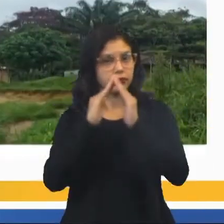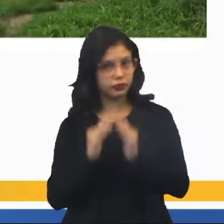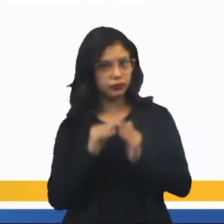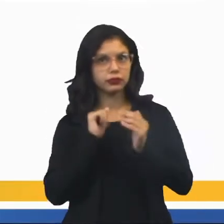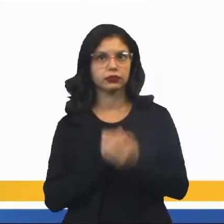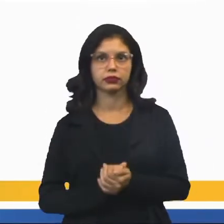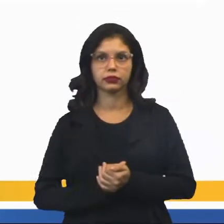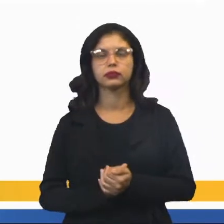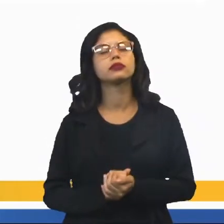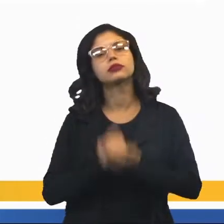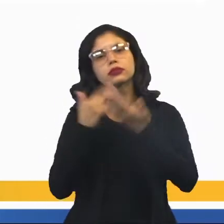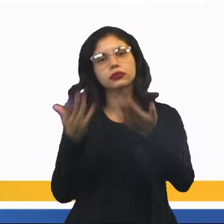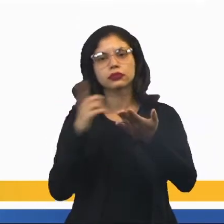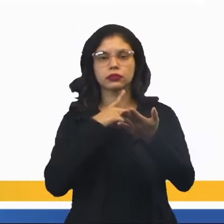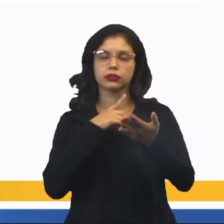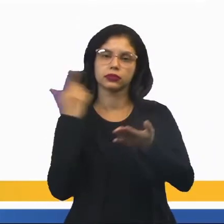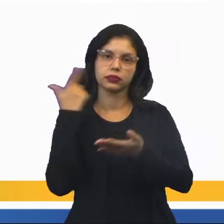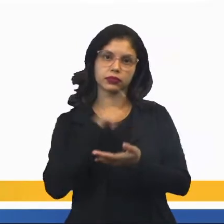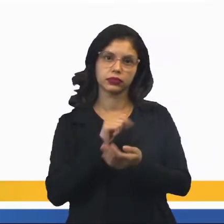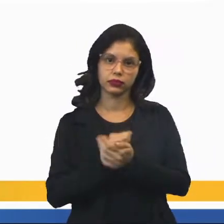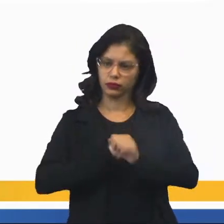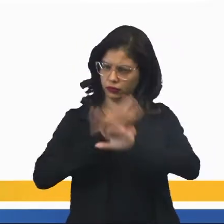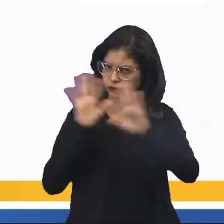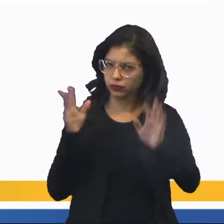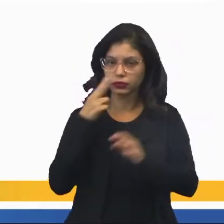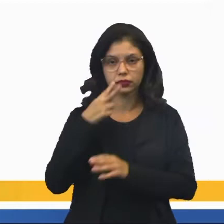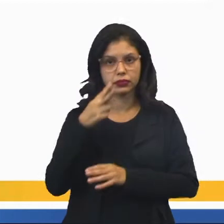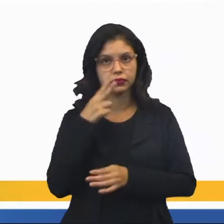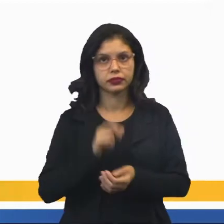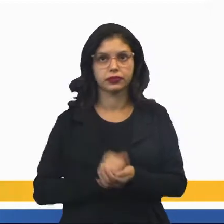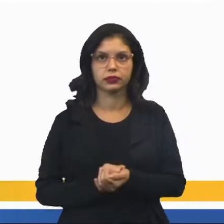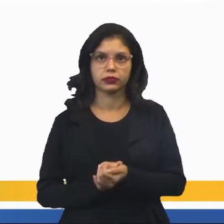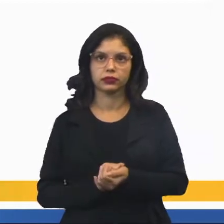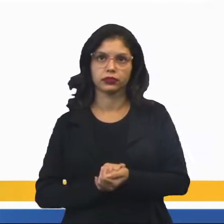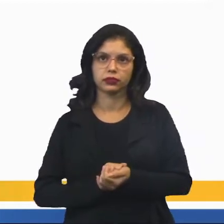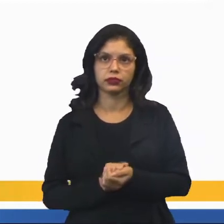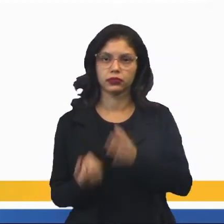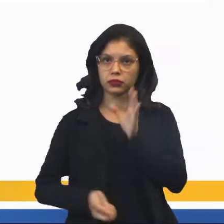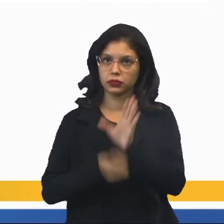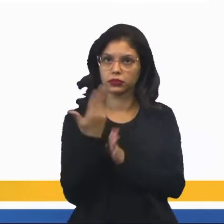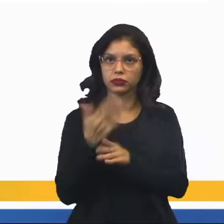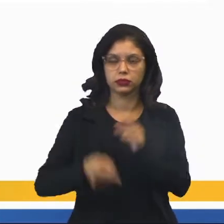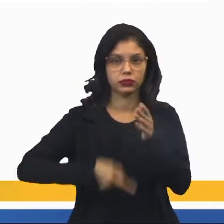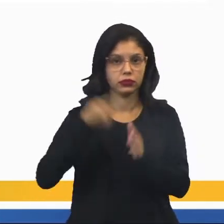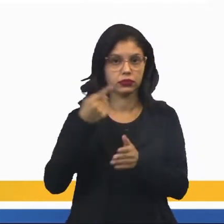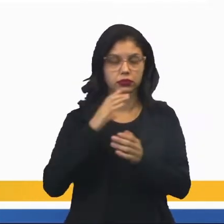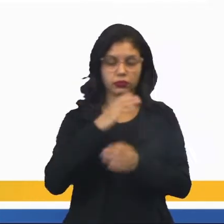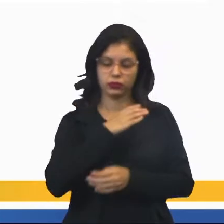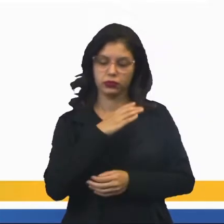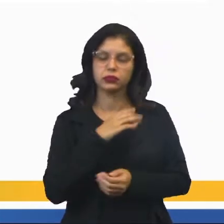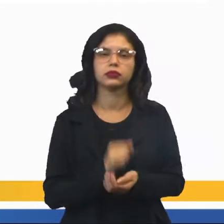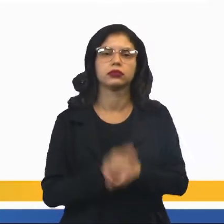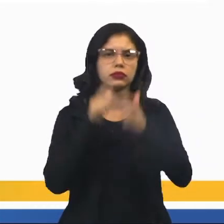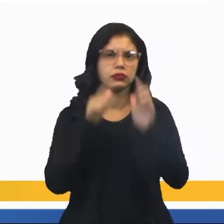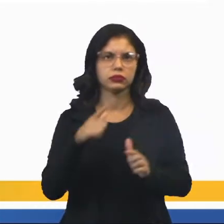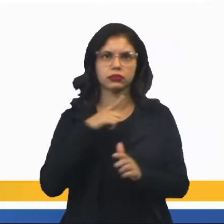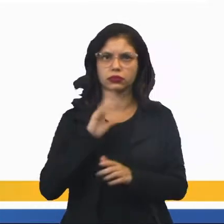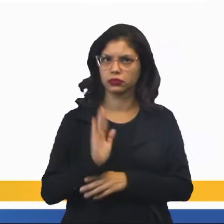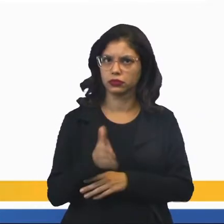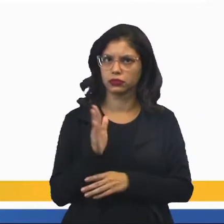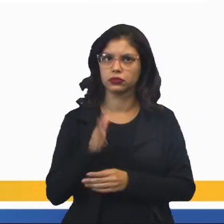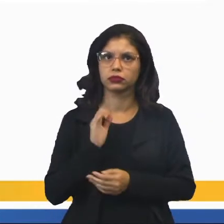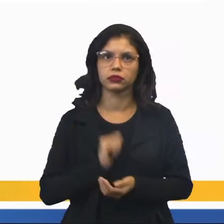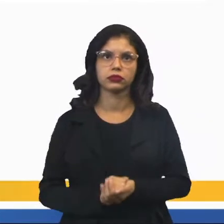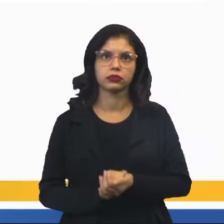moradias. E aqui nós já conseguimos claramente ver o surgimento das primeiras cidades, onde ali já temos casas, olha